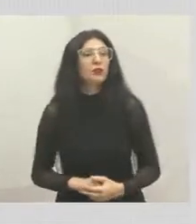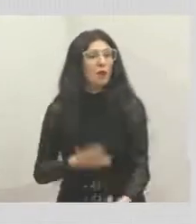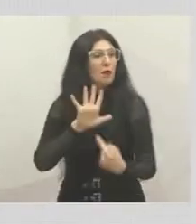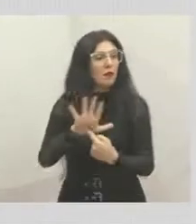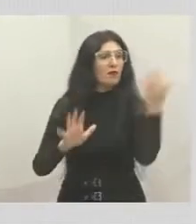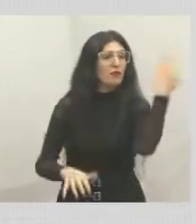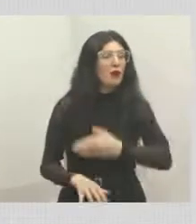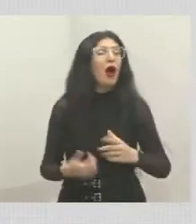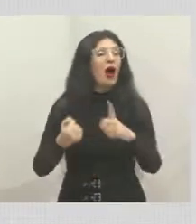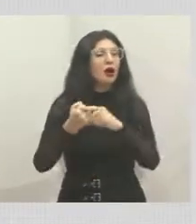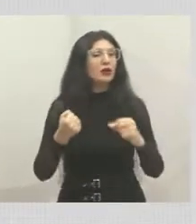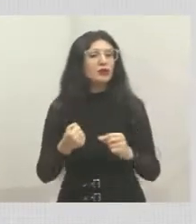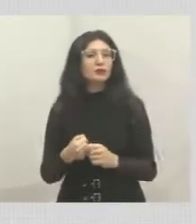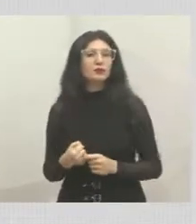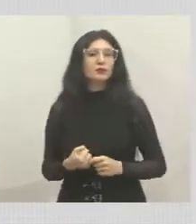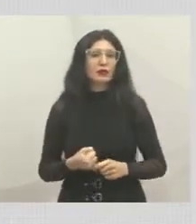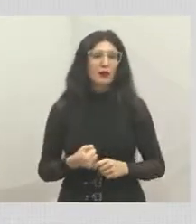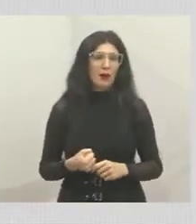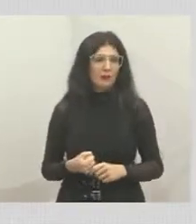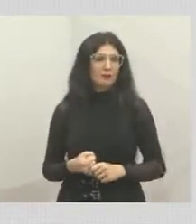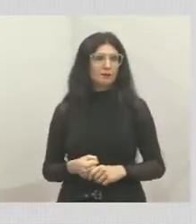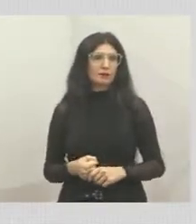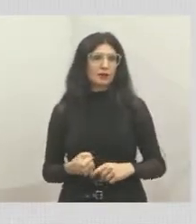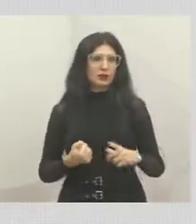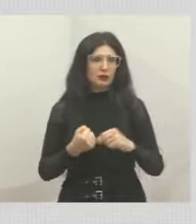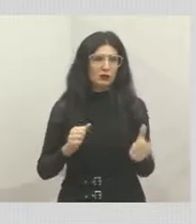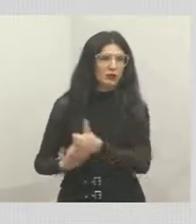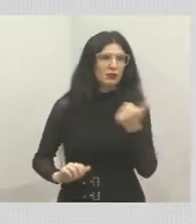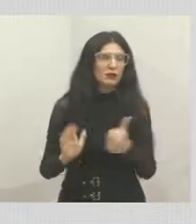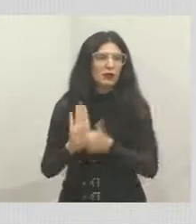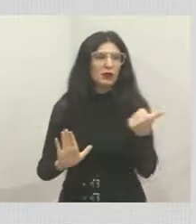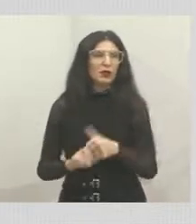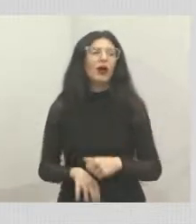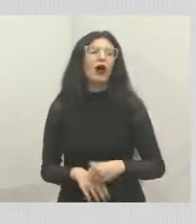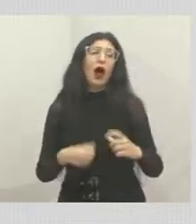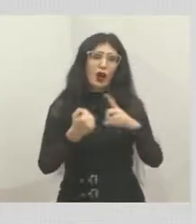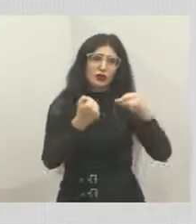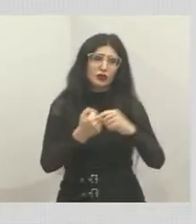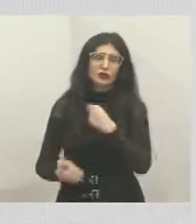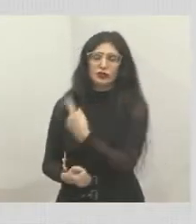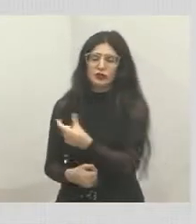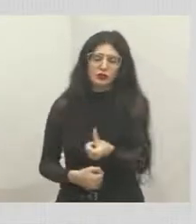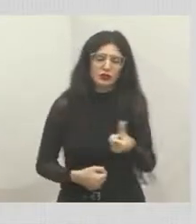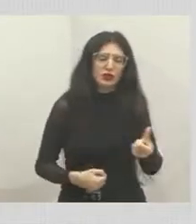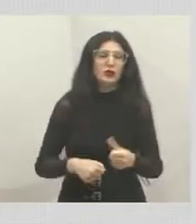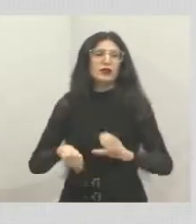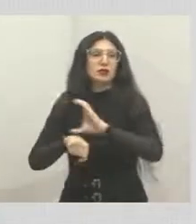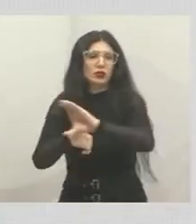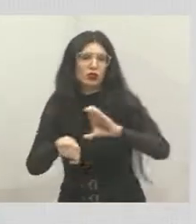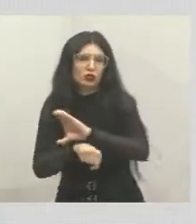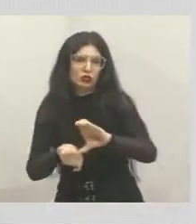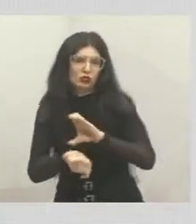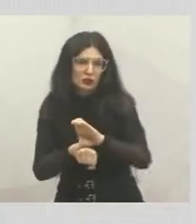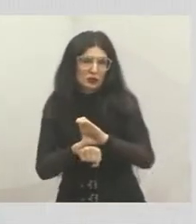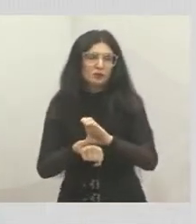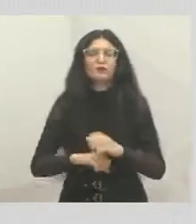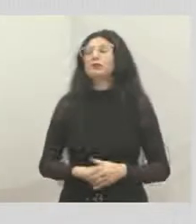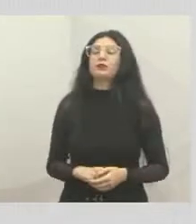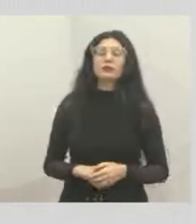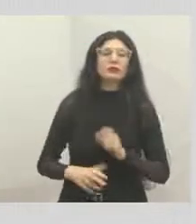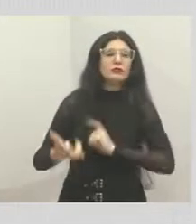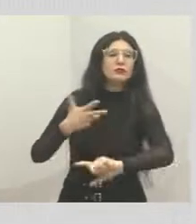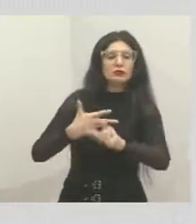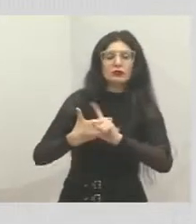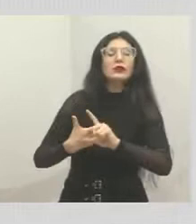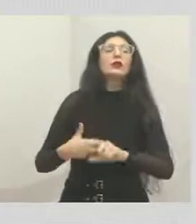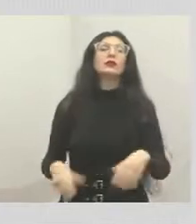1º do artigo 166 da Constituição ou equivalente nas casas legislativas